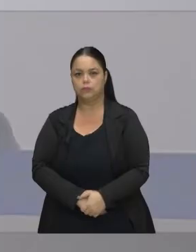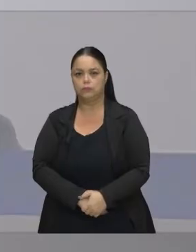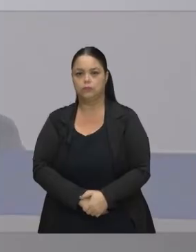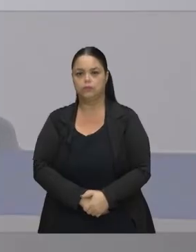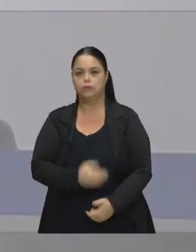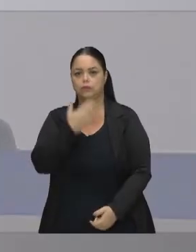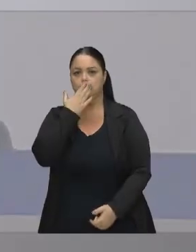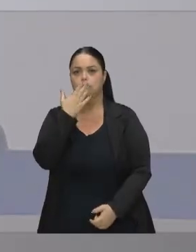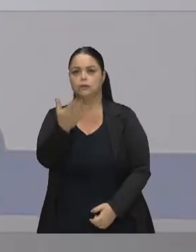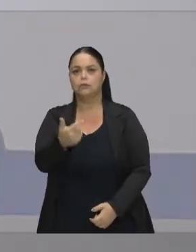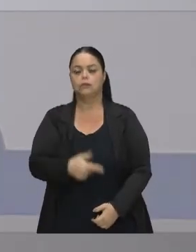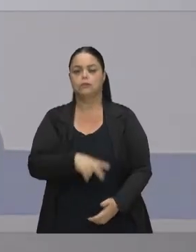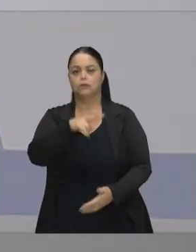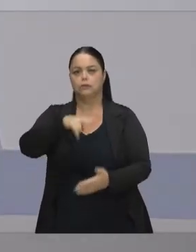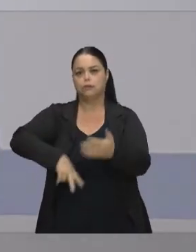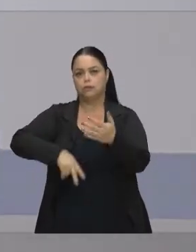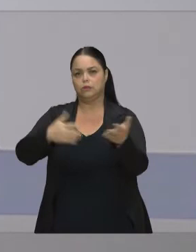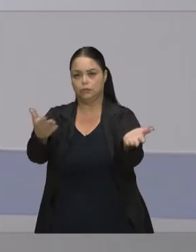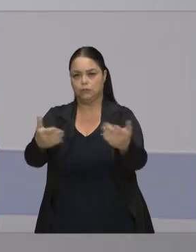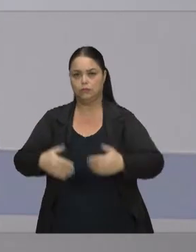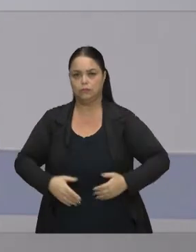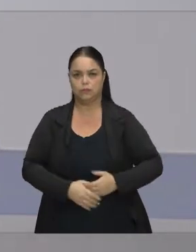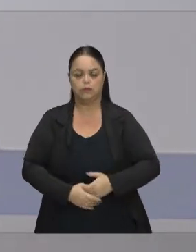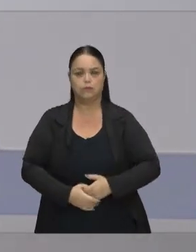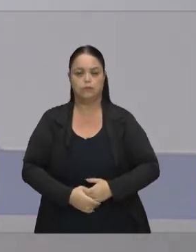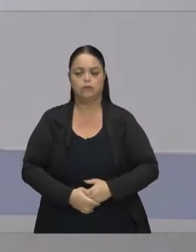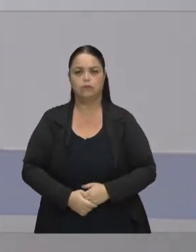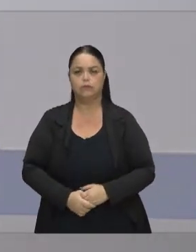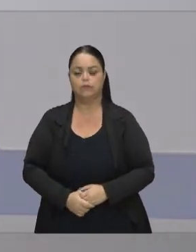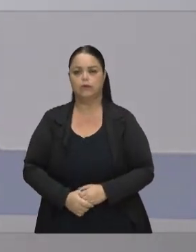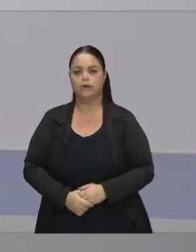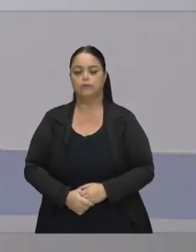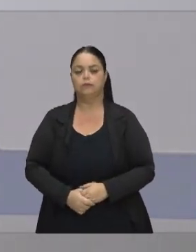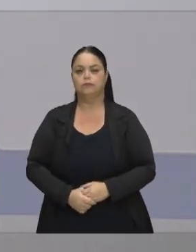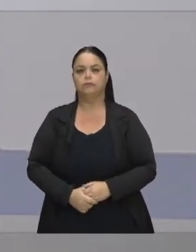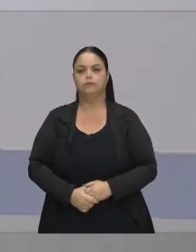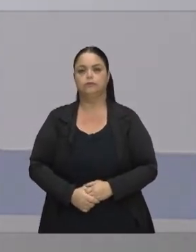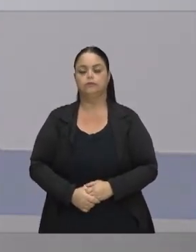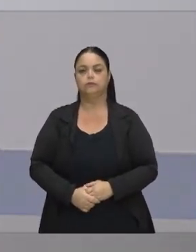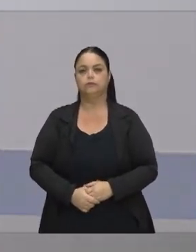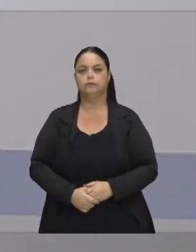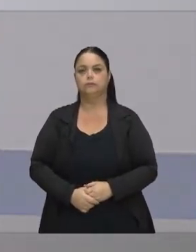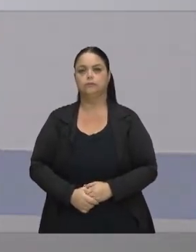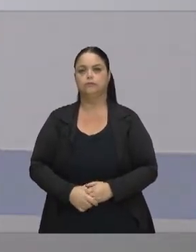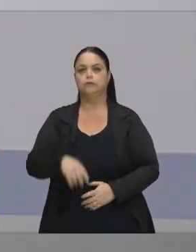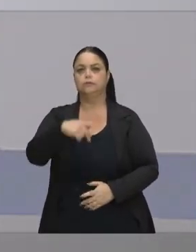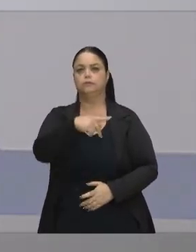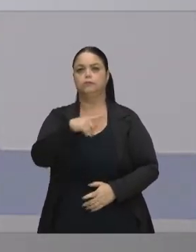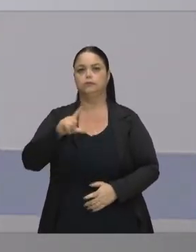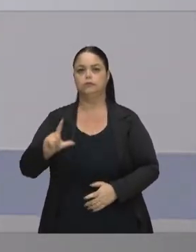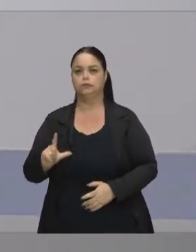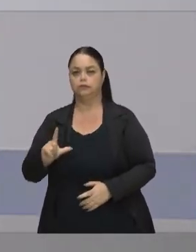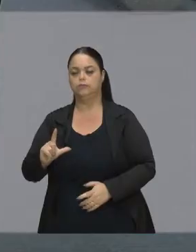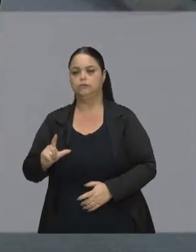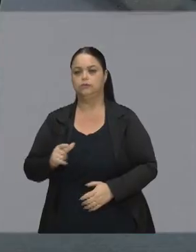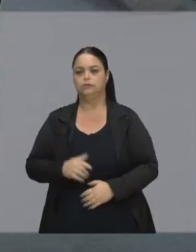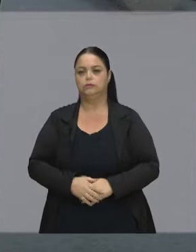Peço então, Marcão, que faça a leitura desse PL aí que o vereador